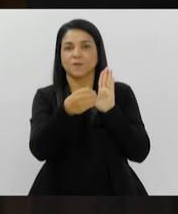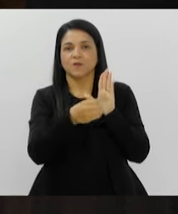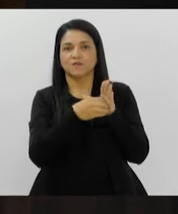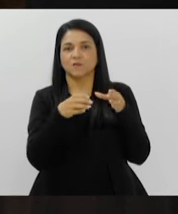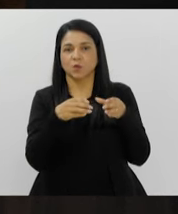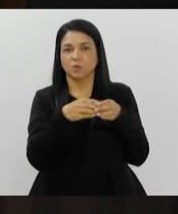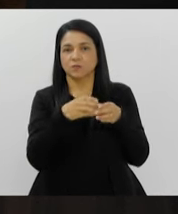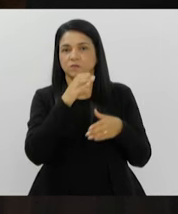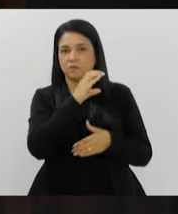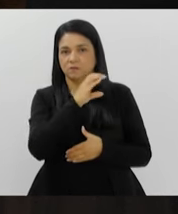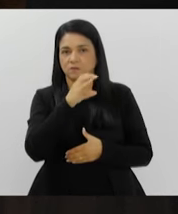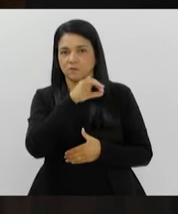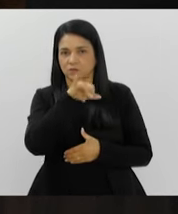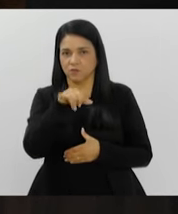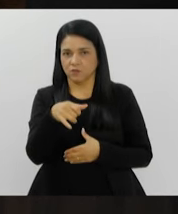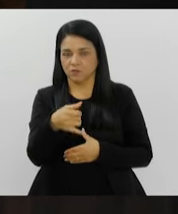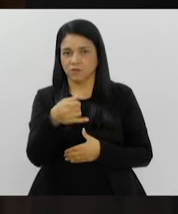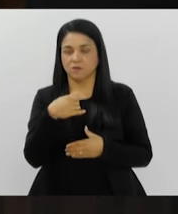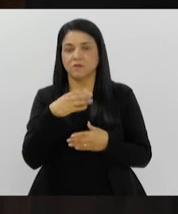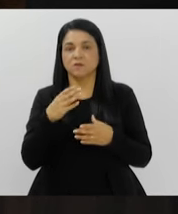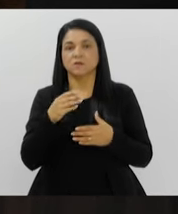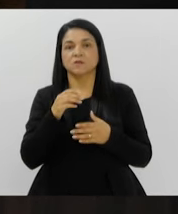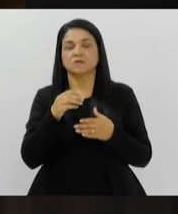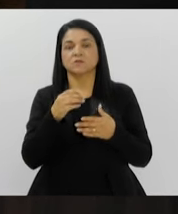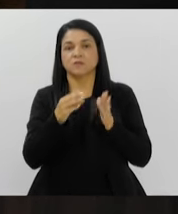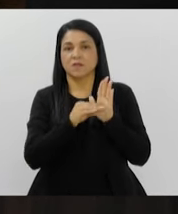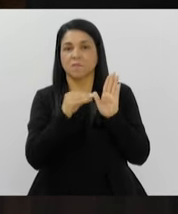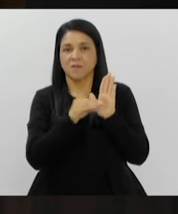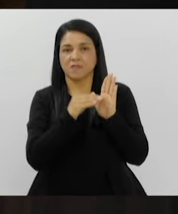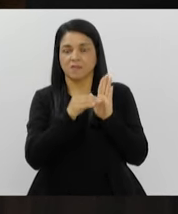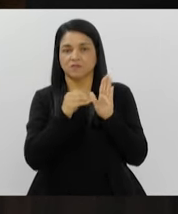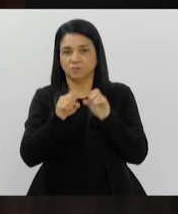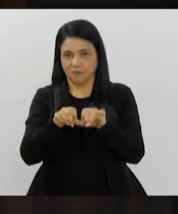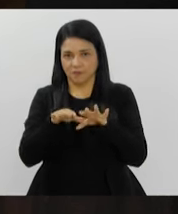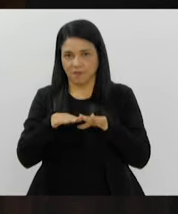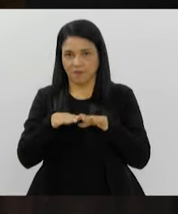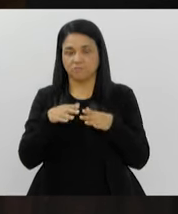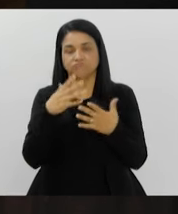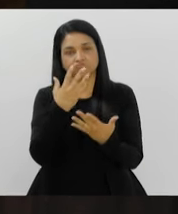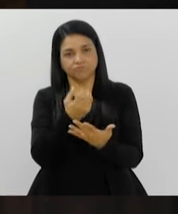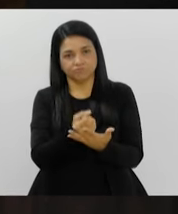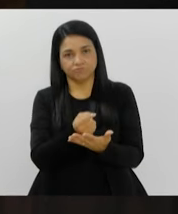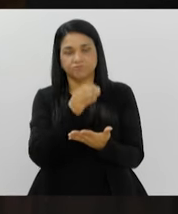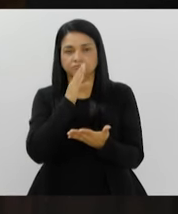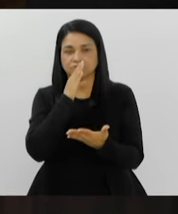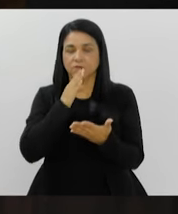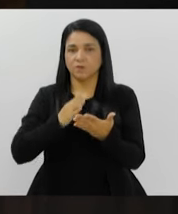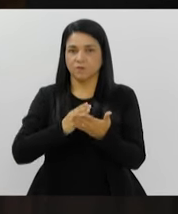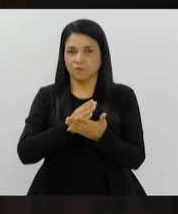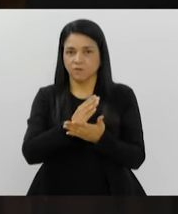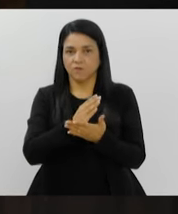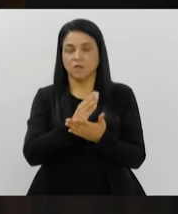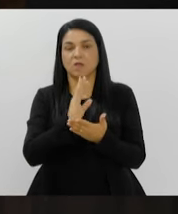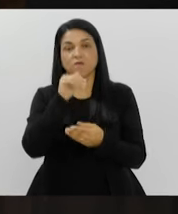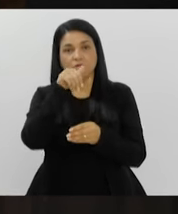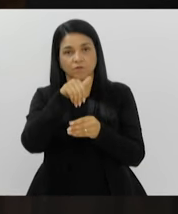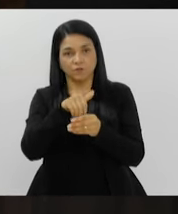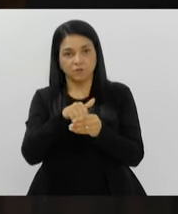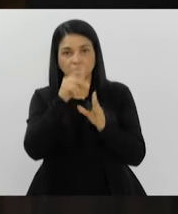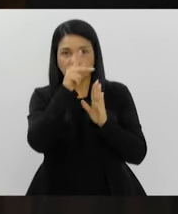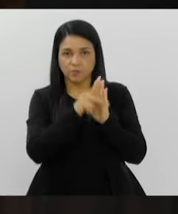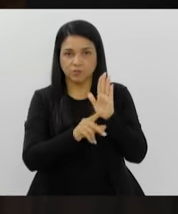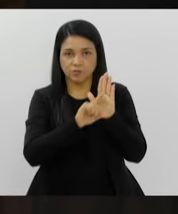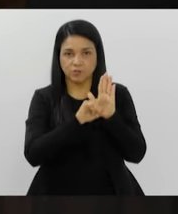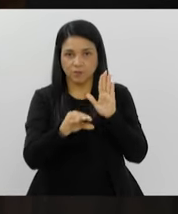Comissão de Constituição e Justiça sobre as emendas de plenário. Senhores que aprovam, permaneçam como estão. Aprovado. Em votação, projeto